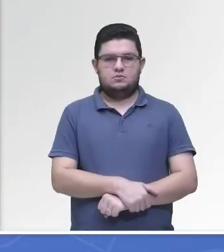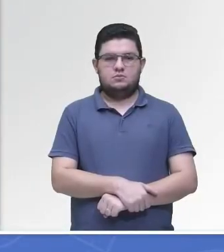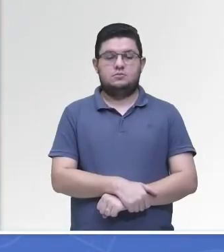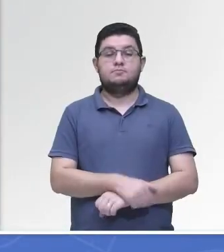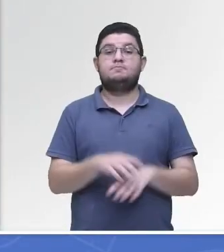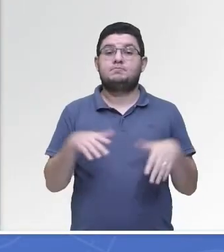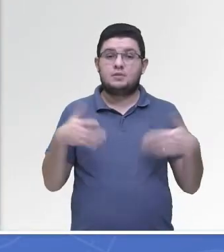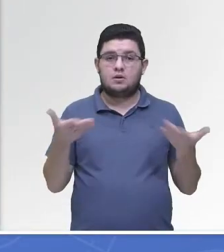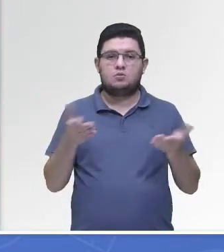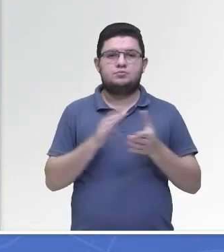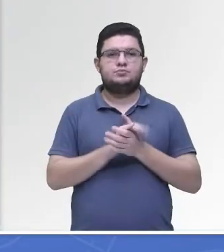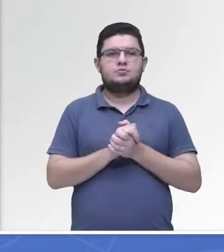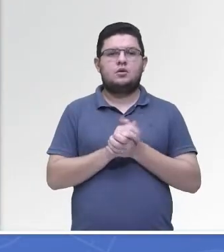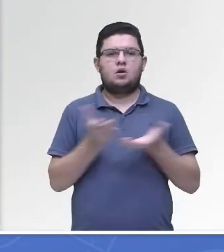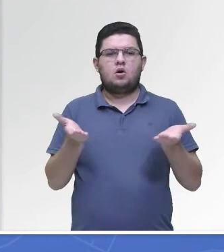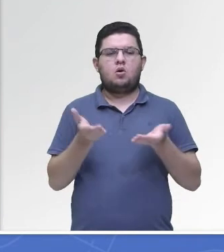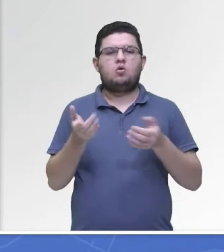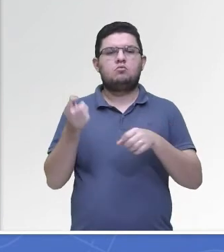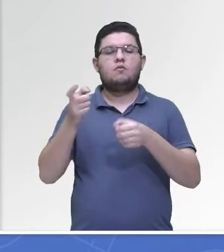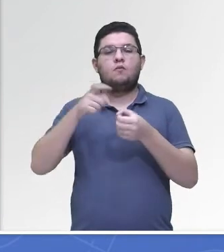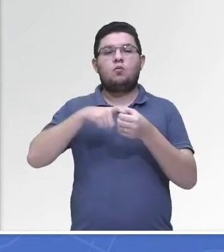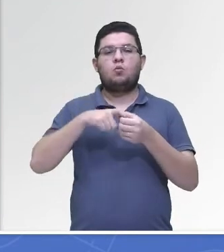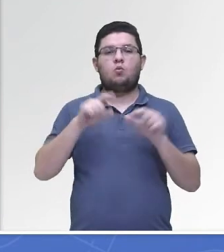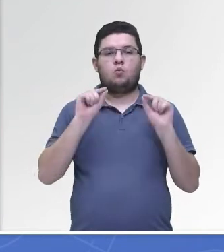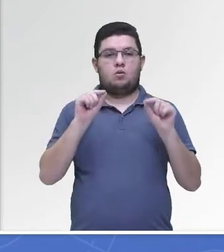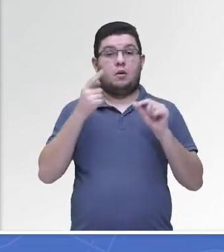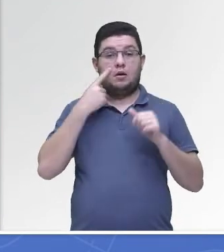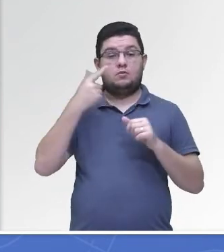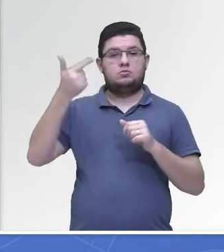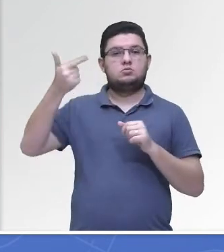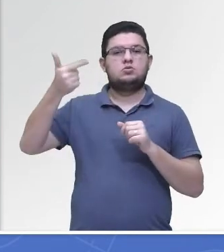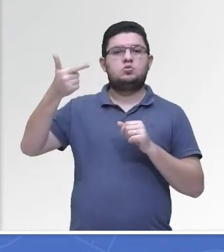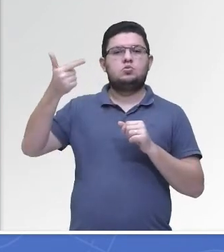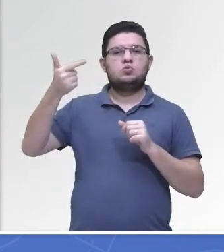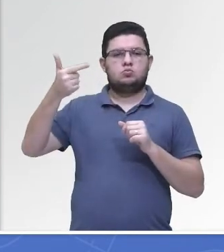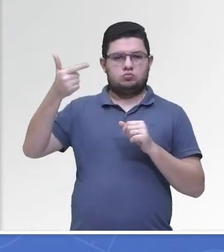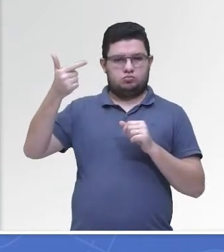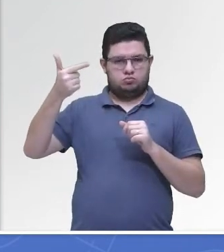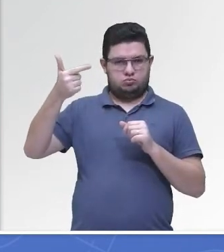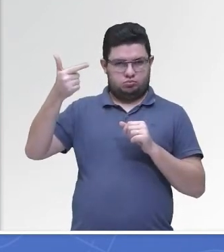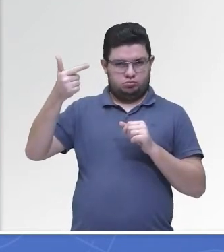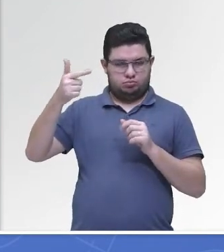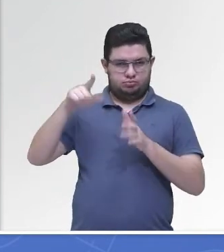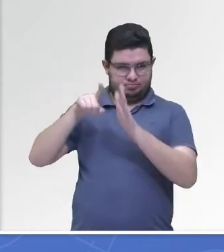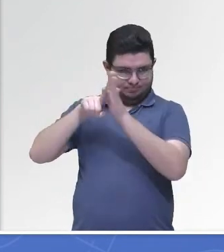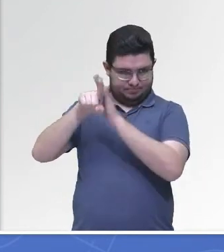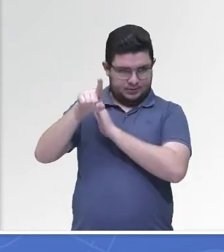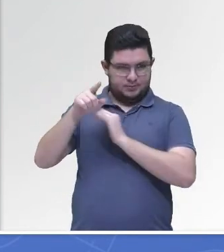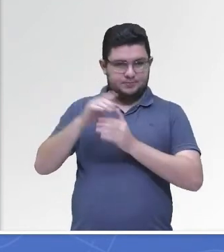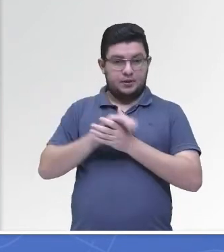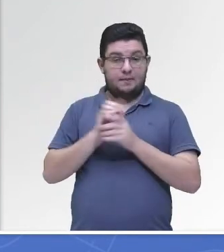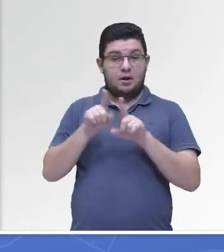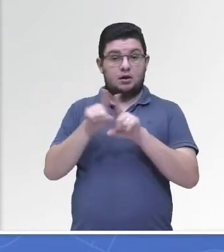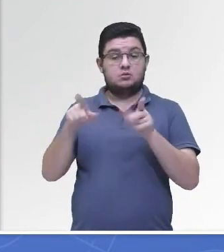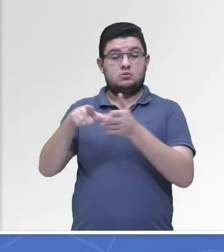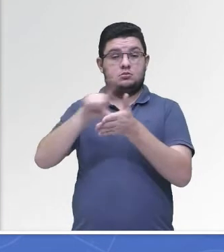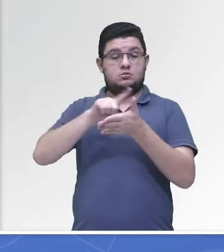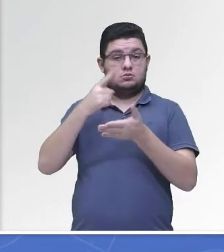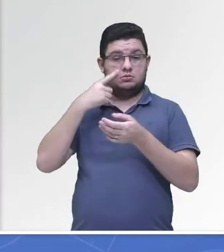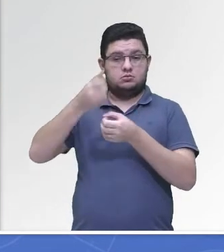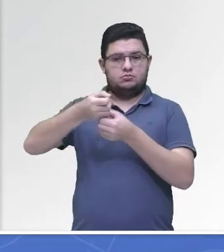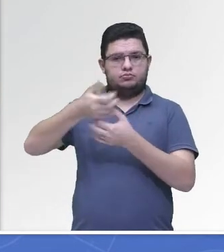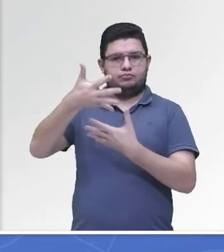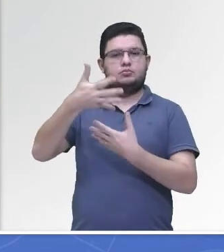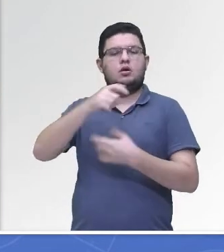Então, voltamos aqui com a segunda questão. Vamos analisar a estrutura, mas antes eu vou dar uma olhadinha aqui nas respostas de vocês. Eu já estava